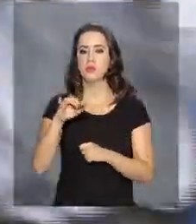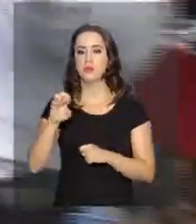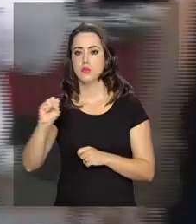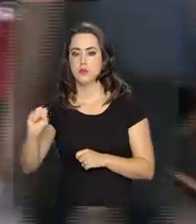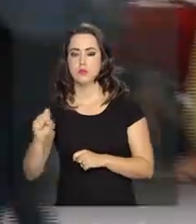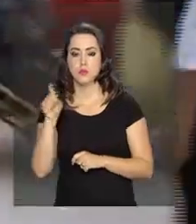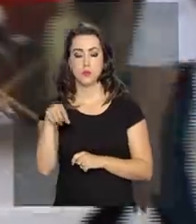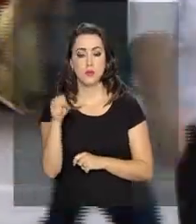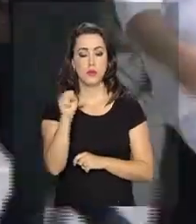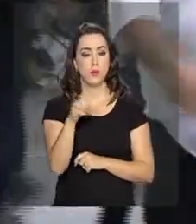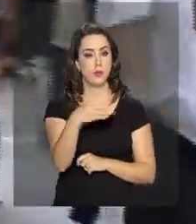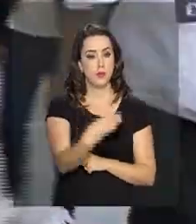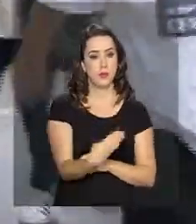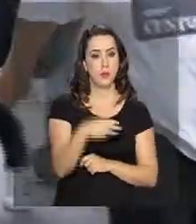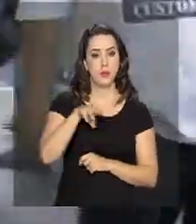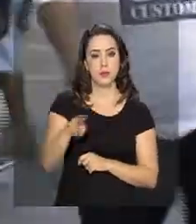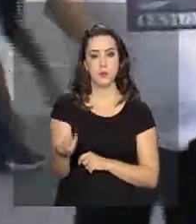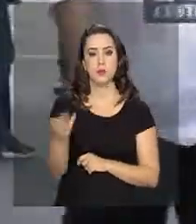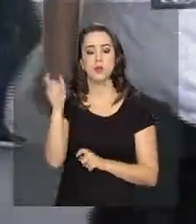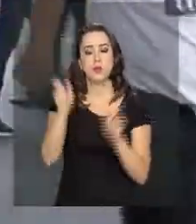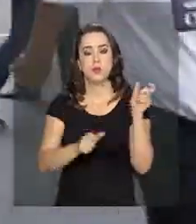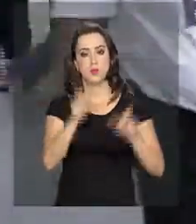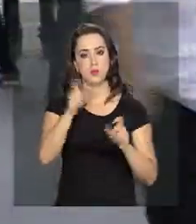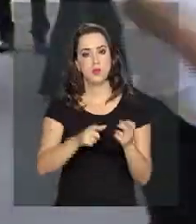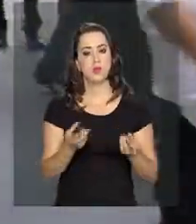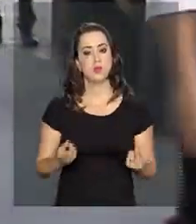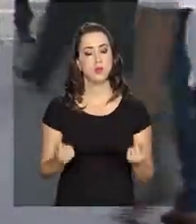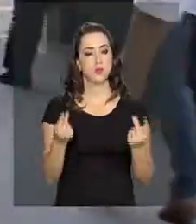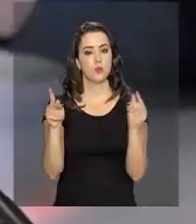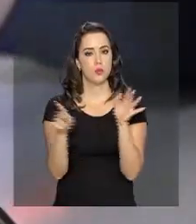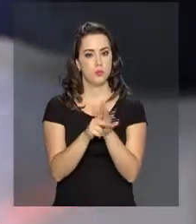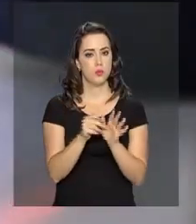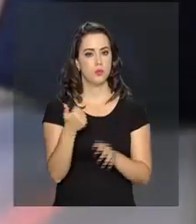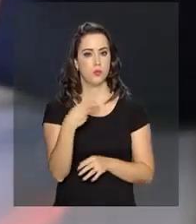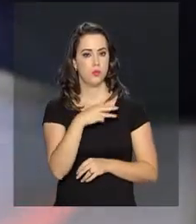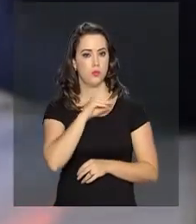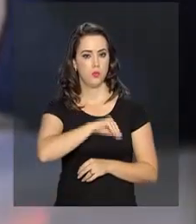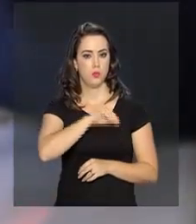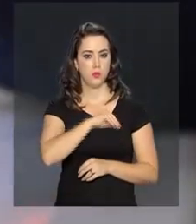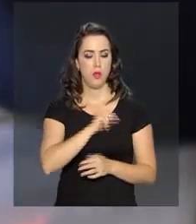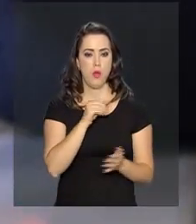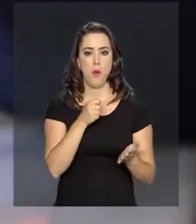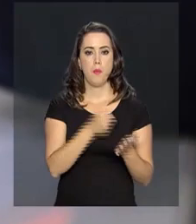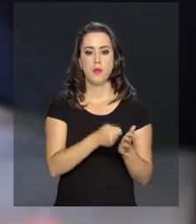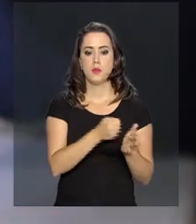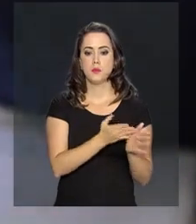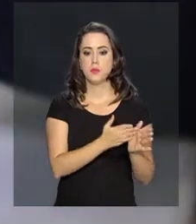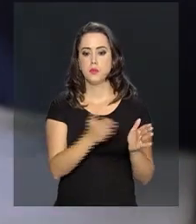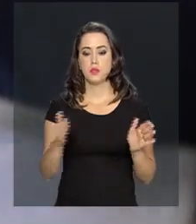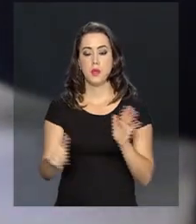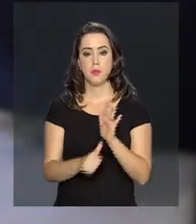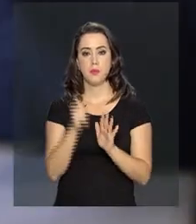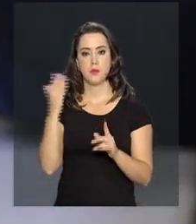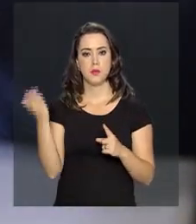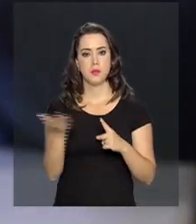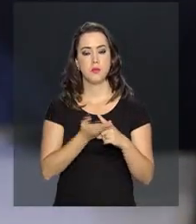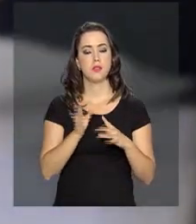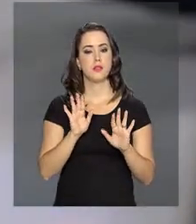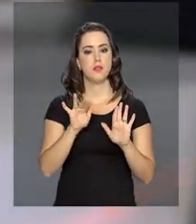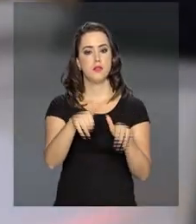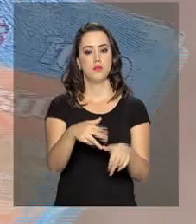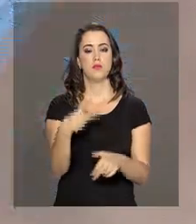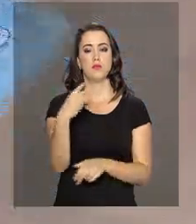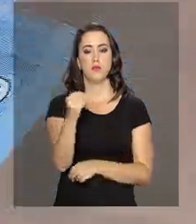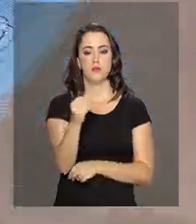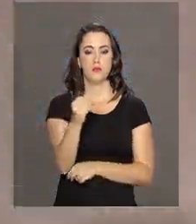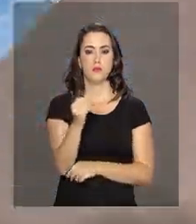84 milhões de brasileiros receberão o 13º. O prazo para pagar a primeira parcela termina no próximo dia